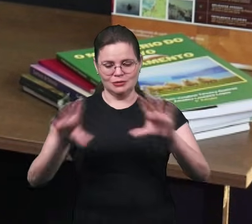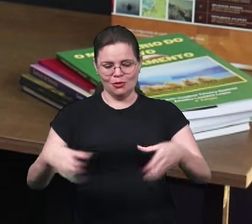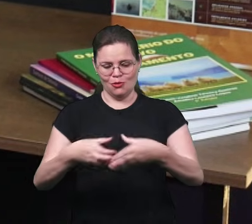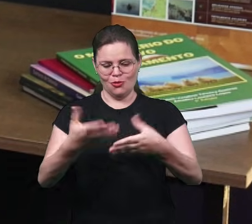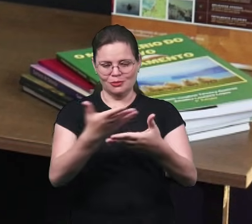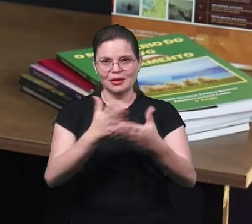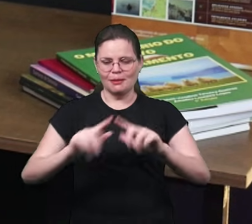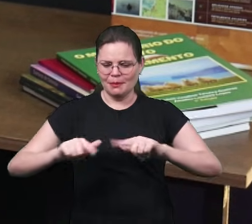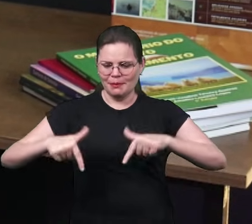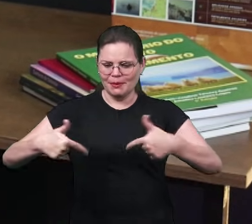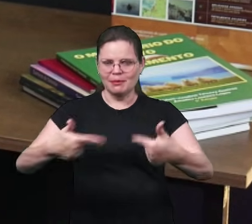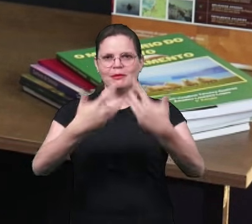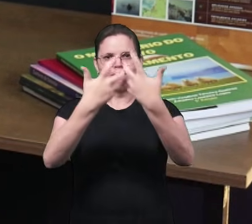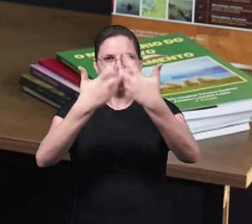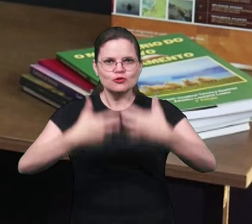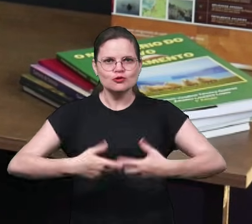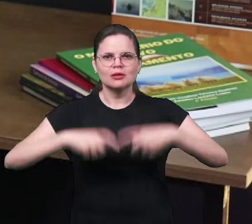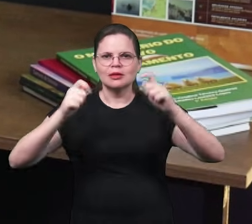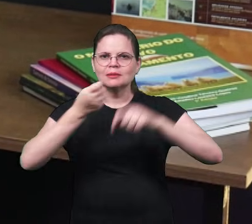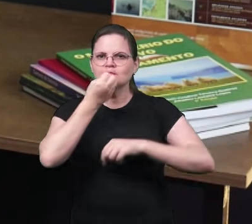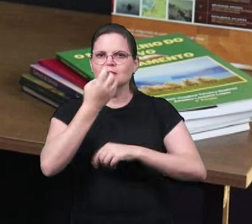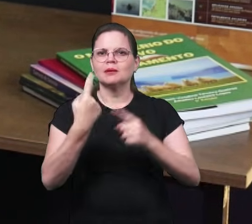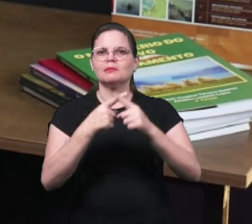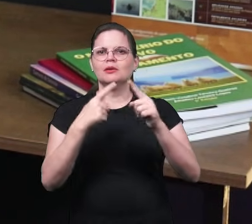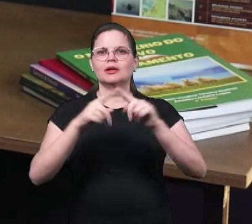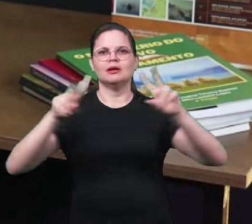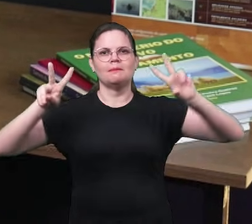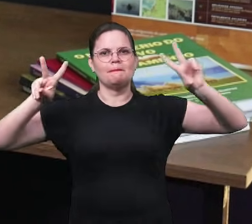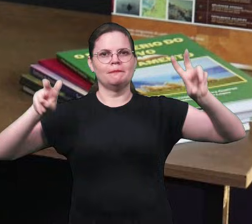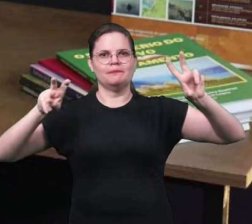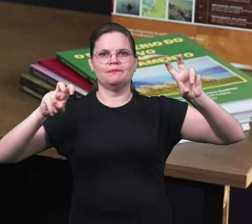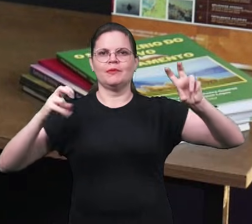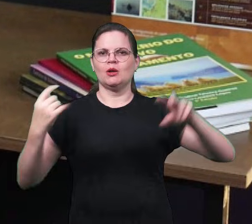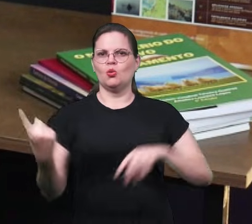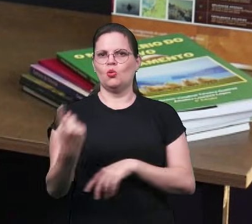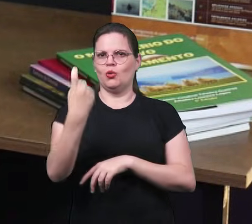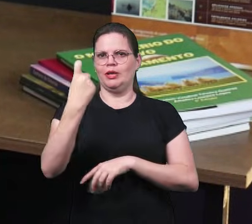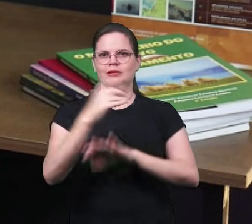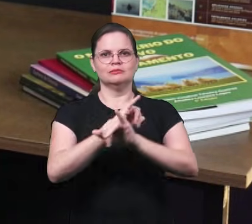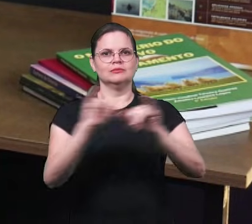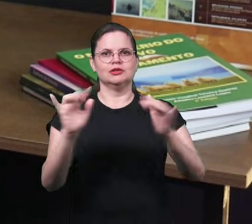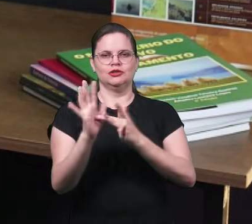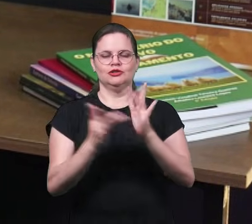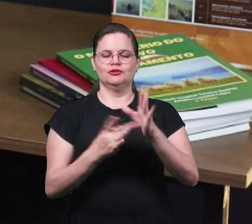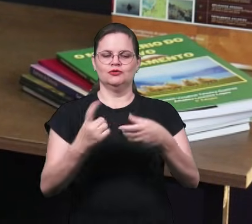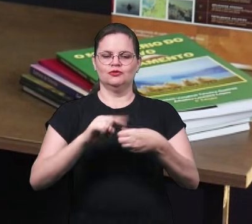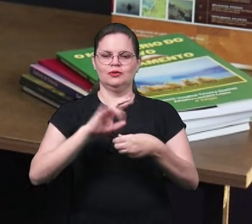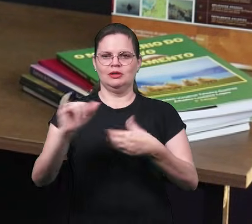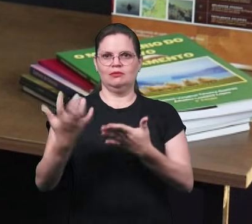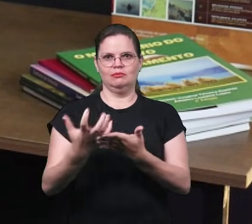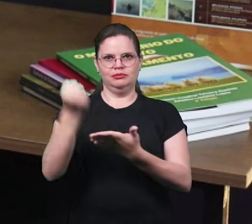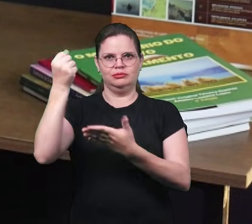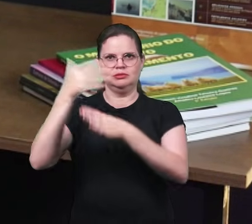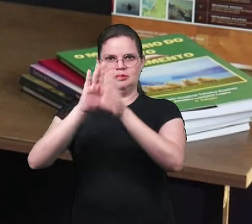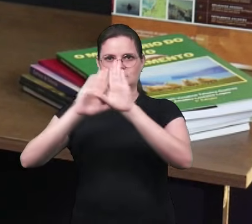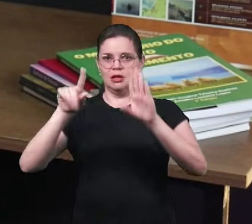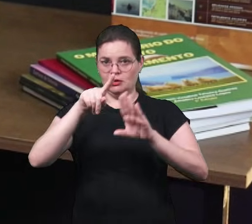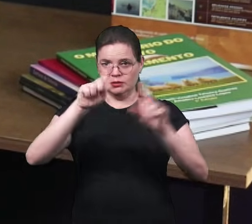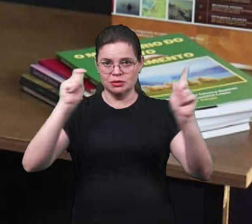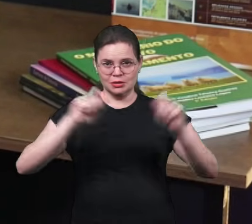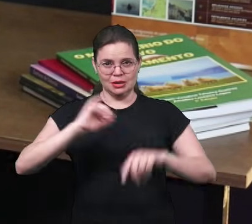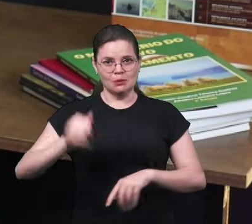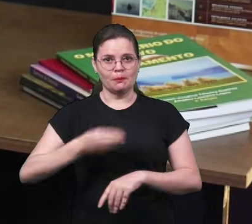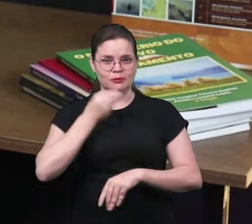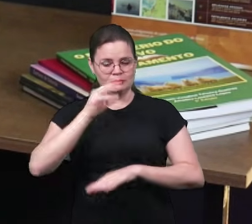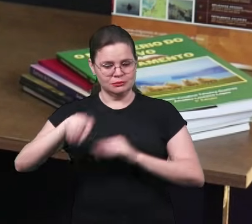para nós. Há uma única mensagem. Jesus, ele vai voltar e ele vai nos arrebatar. E há um lugar para você também. Mas nós